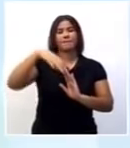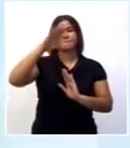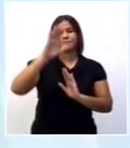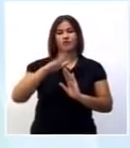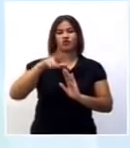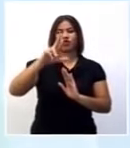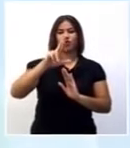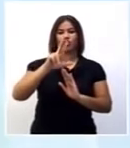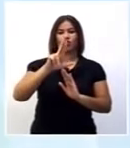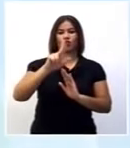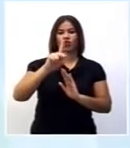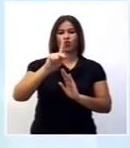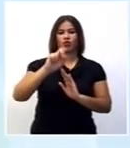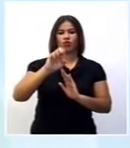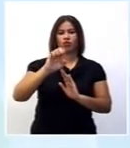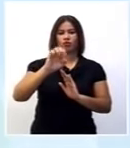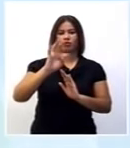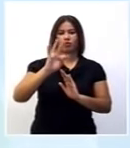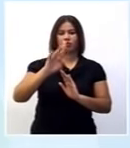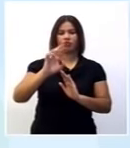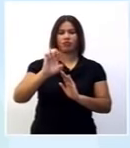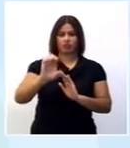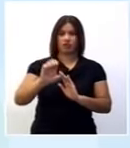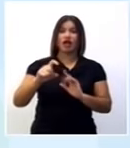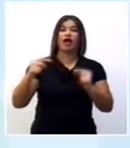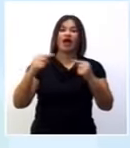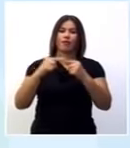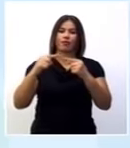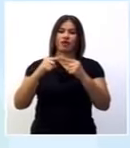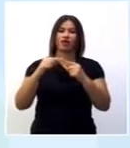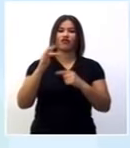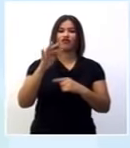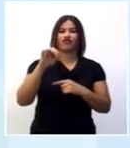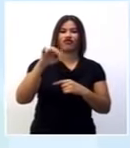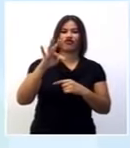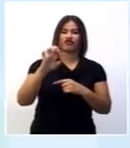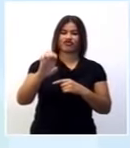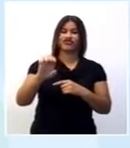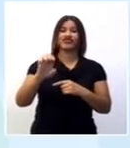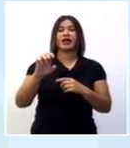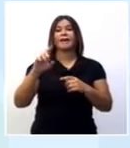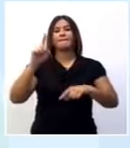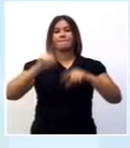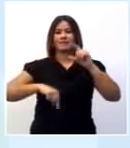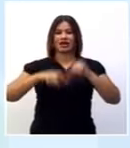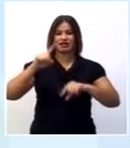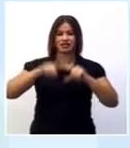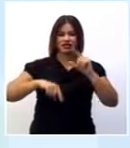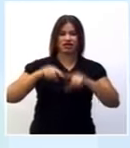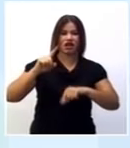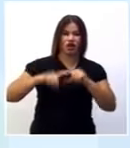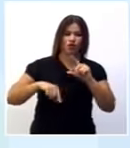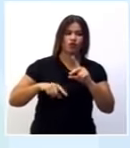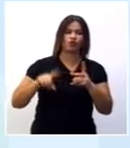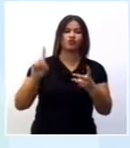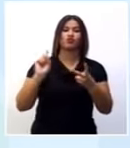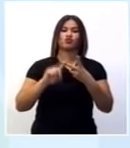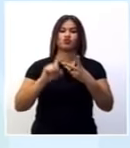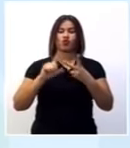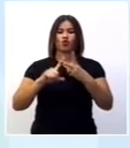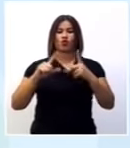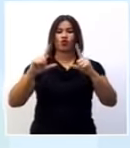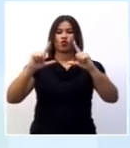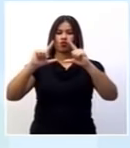uma fonte material, gente. É uma fonte material. A fonte 2, que ali é a pirâmide do Egito,